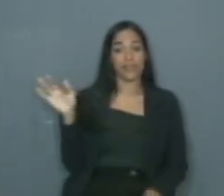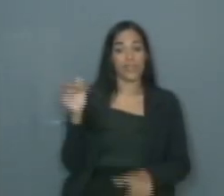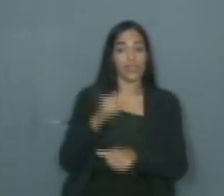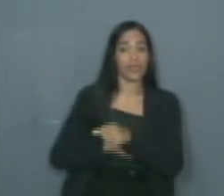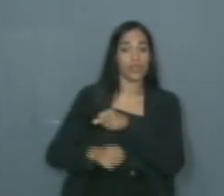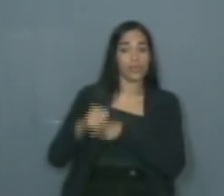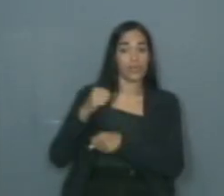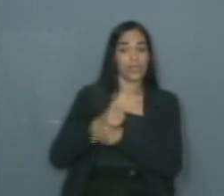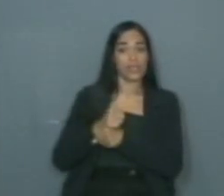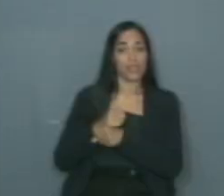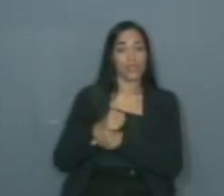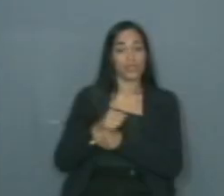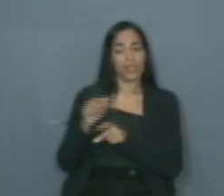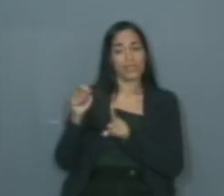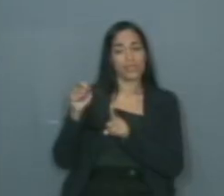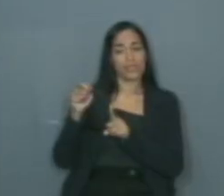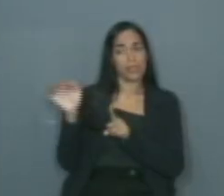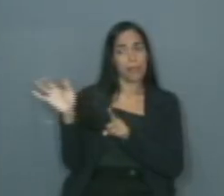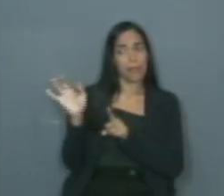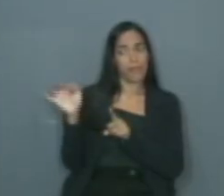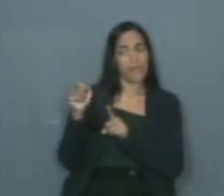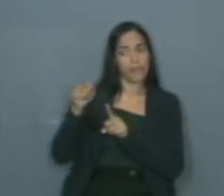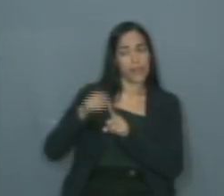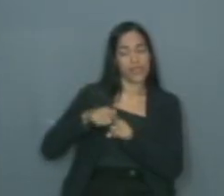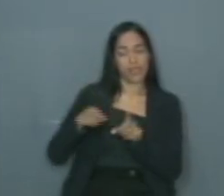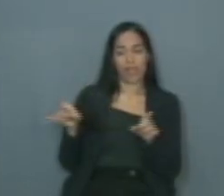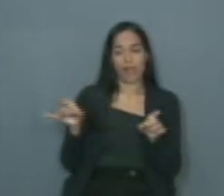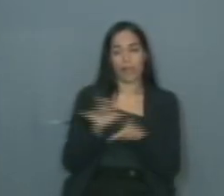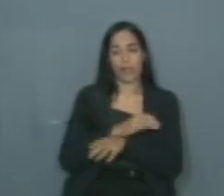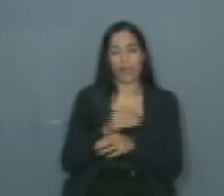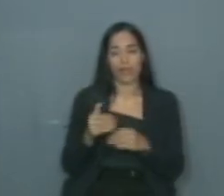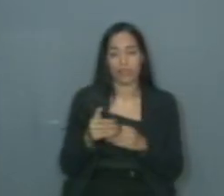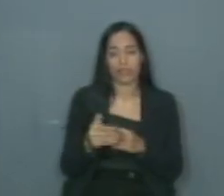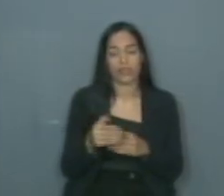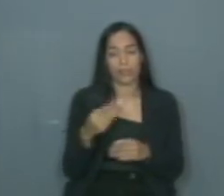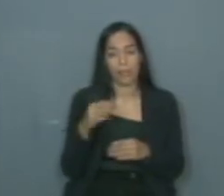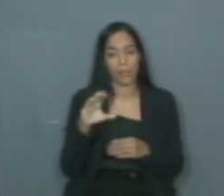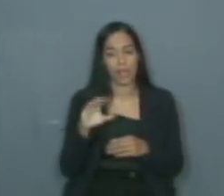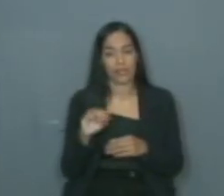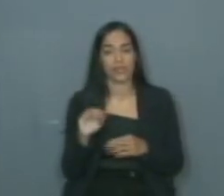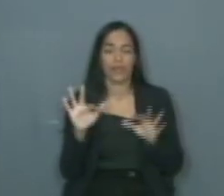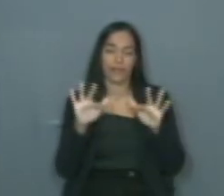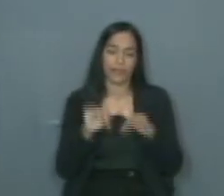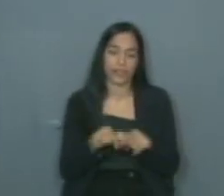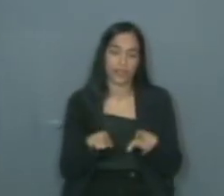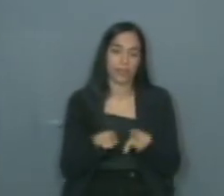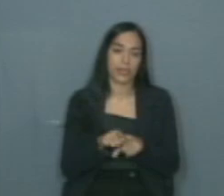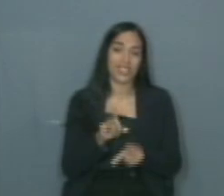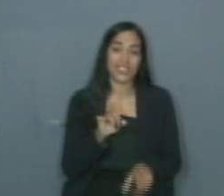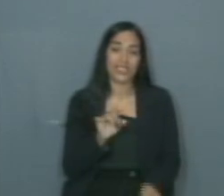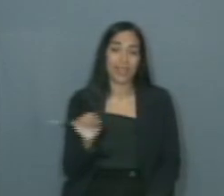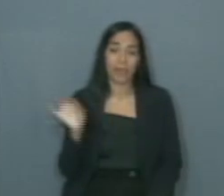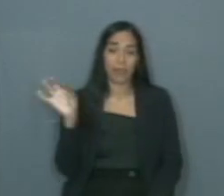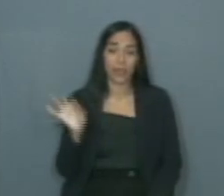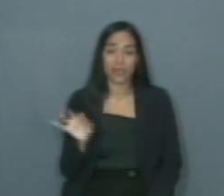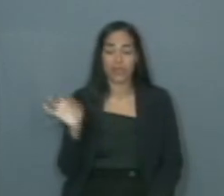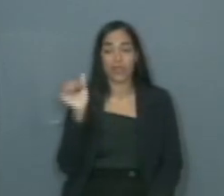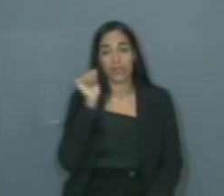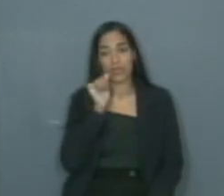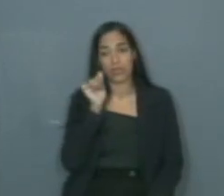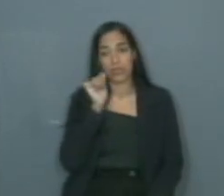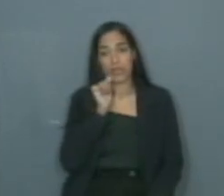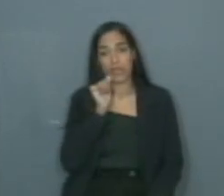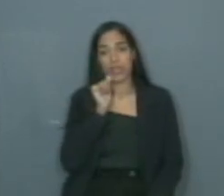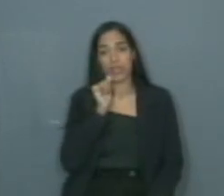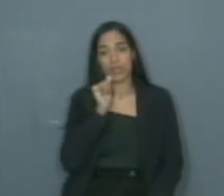passado, esse mês que terminou de fevereiro, que a gente já finda de março, 100% do número de mulheres do ano